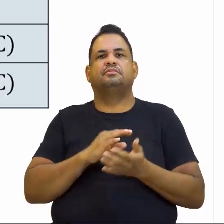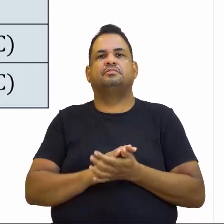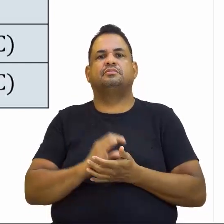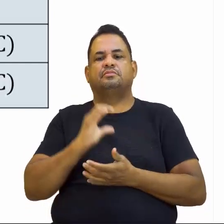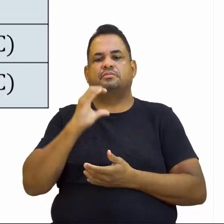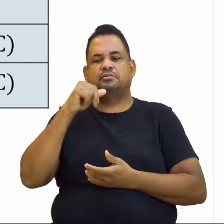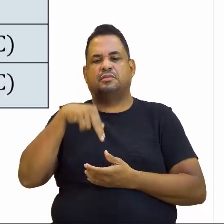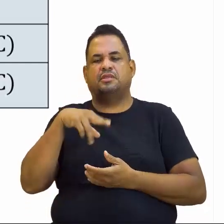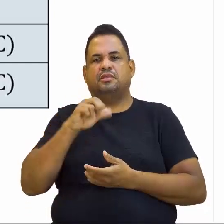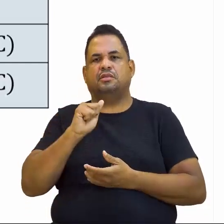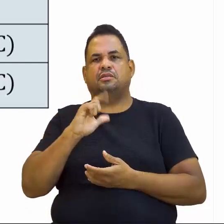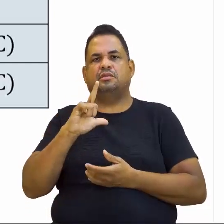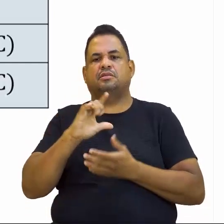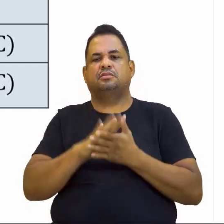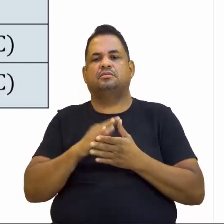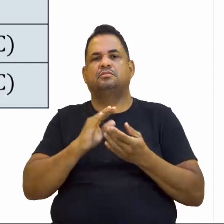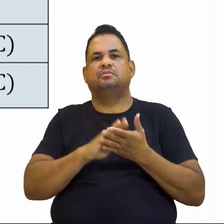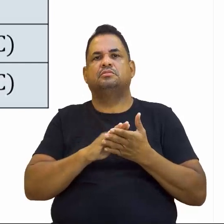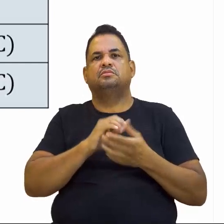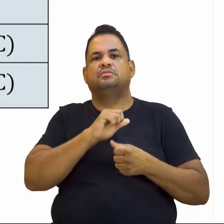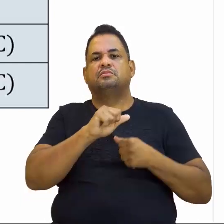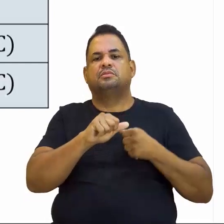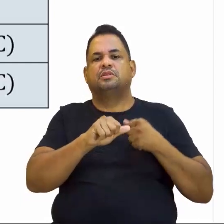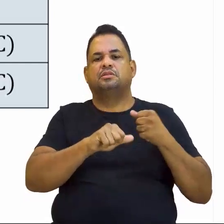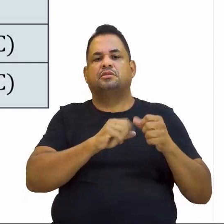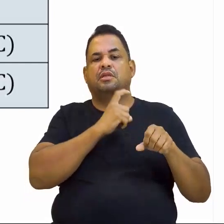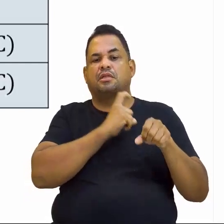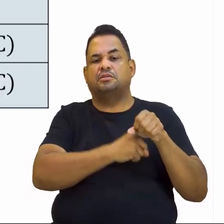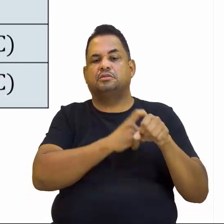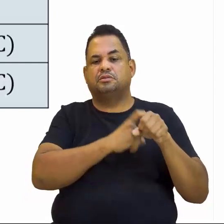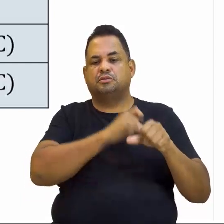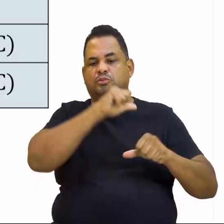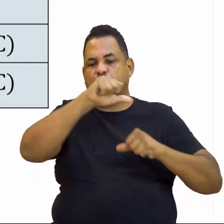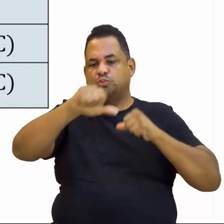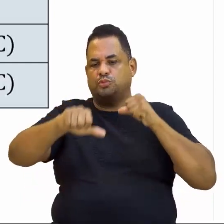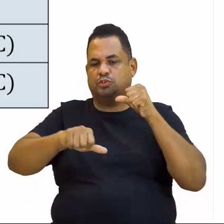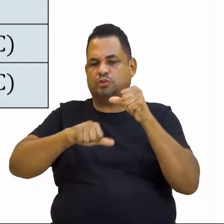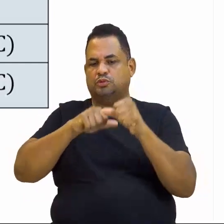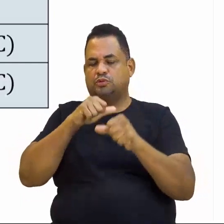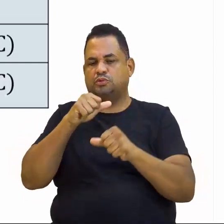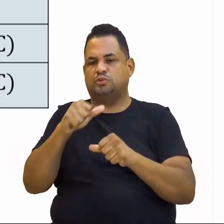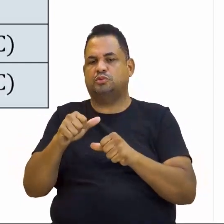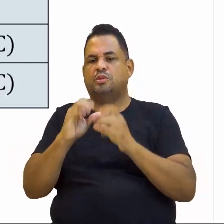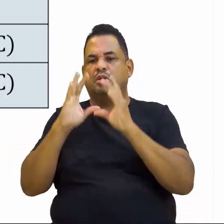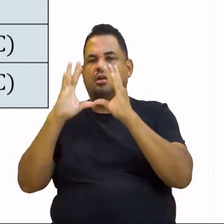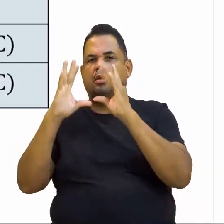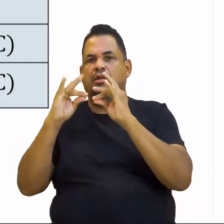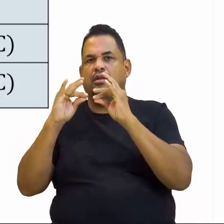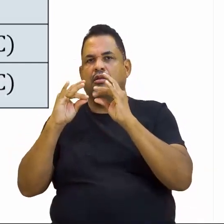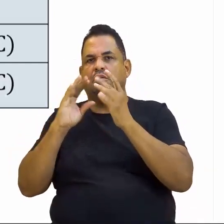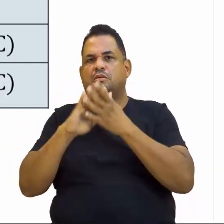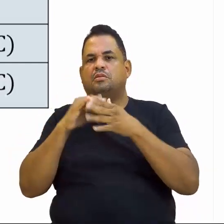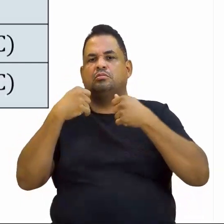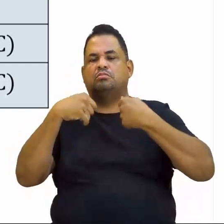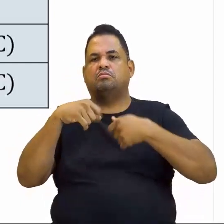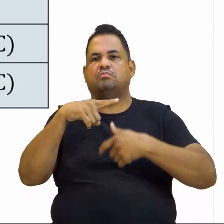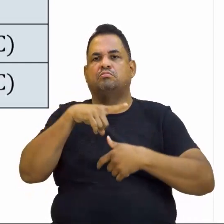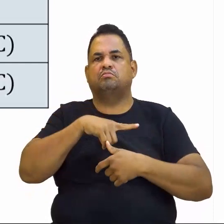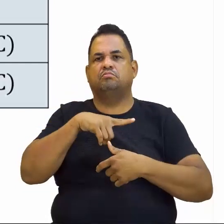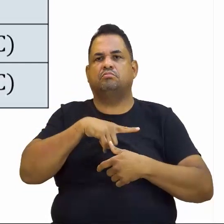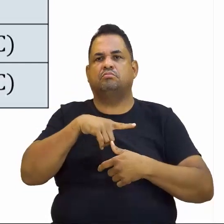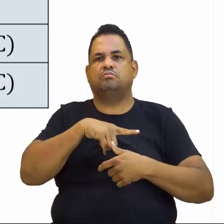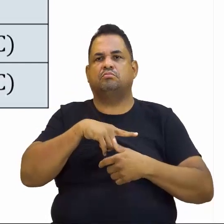de sódio, para sair da fase sólida e ir para a fase líquida, eu preciso ao